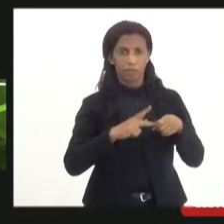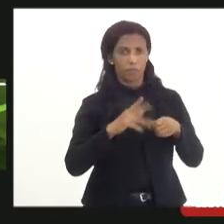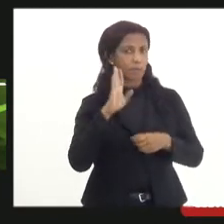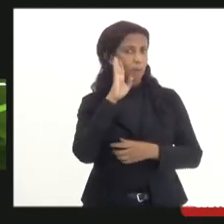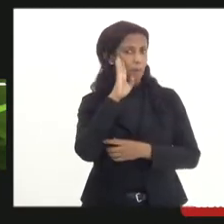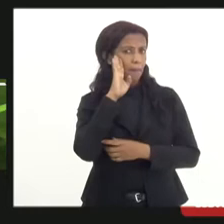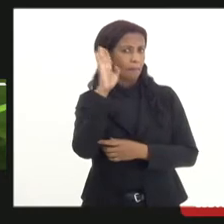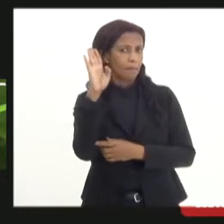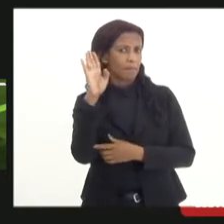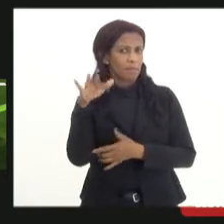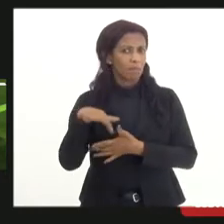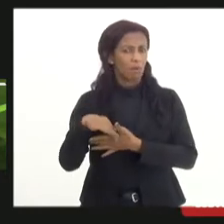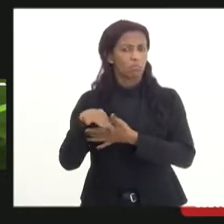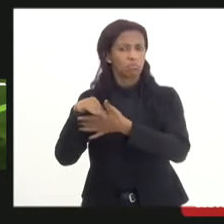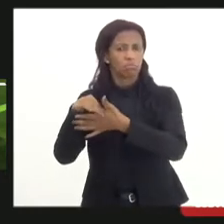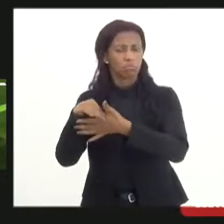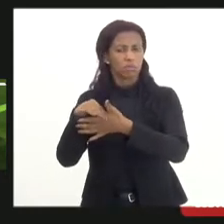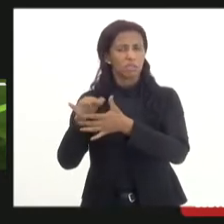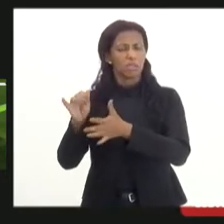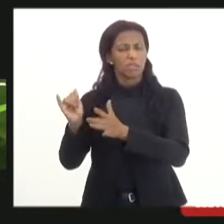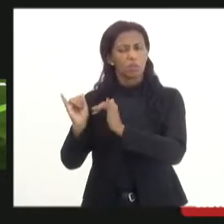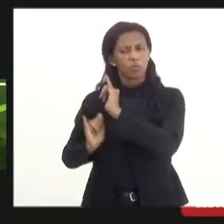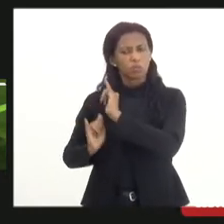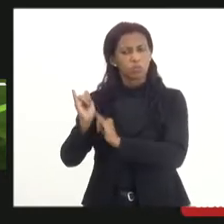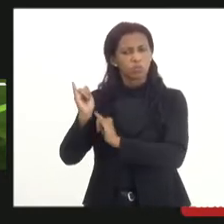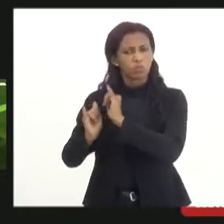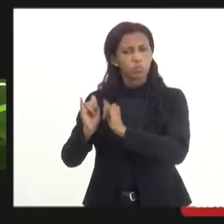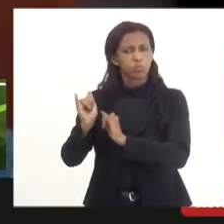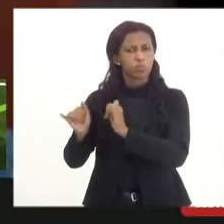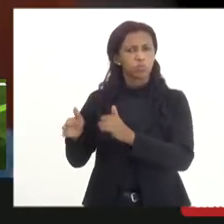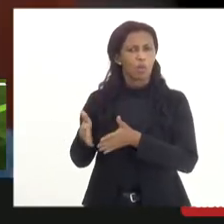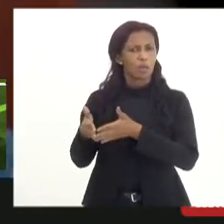principal demandante no setor da construção naval